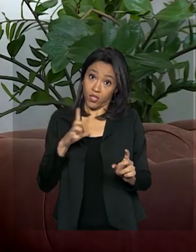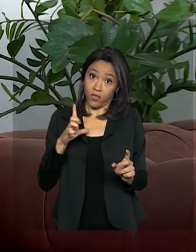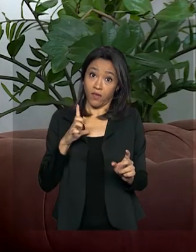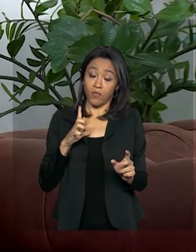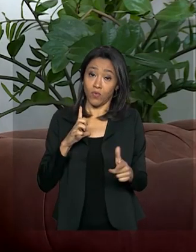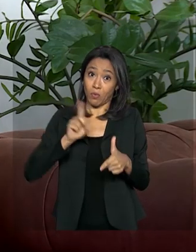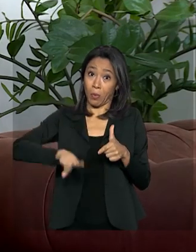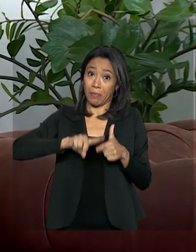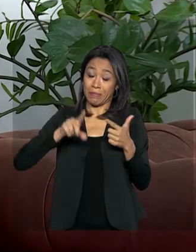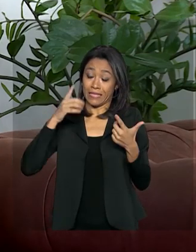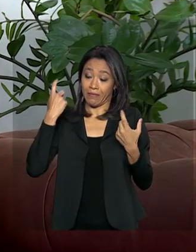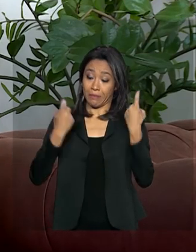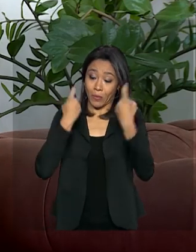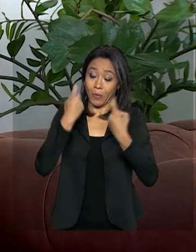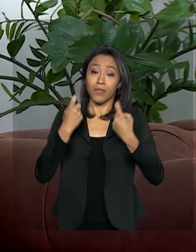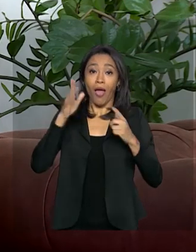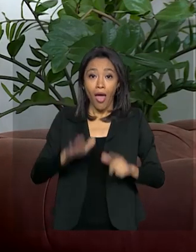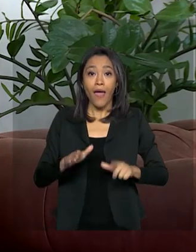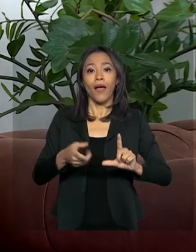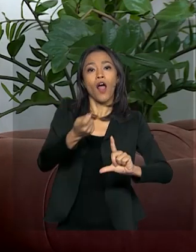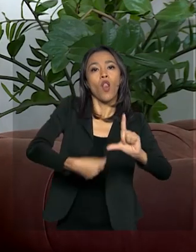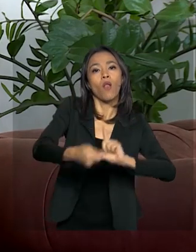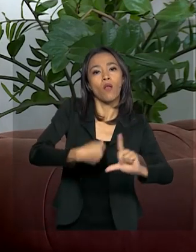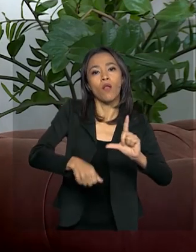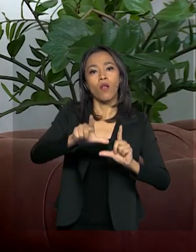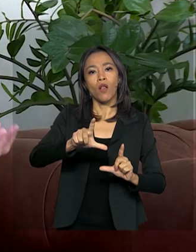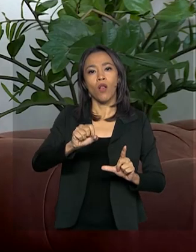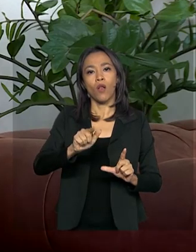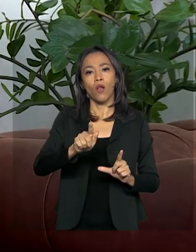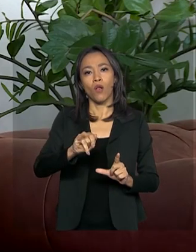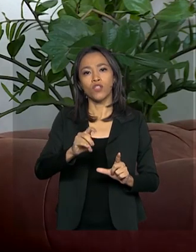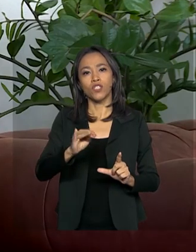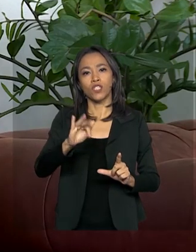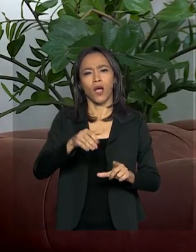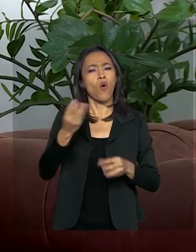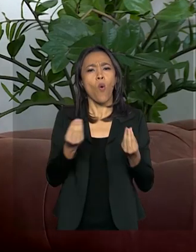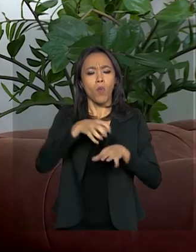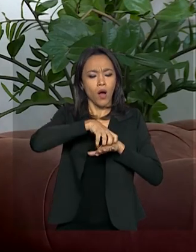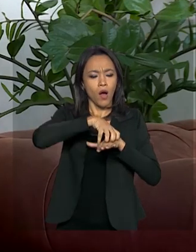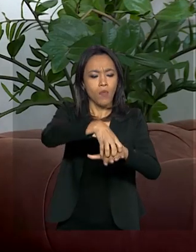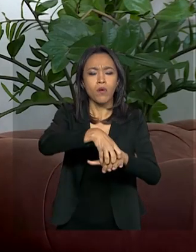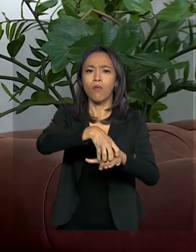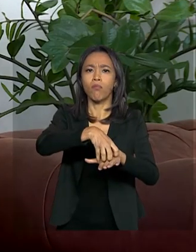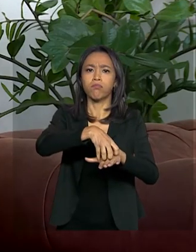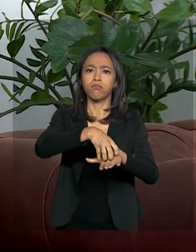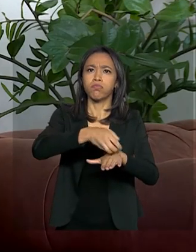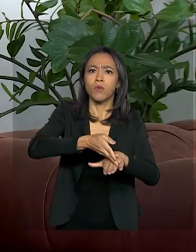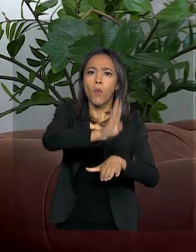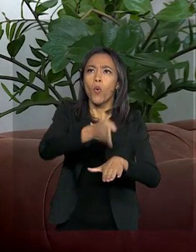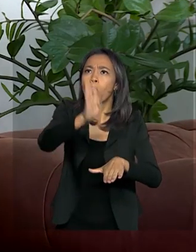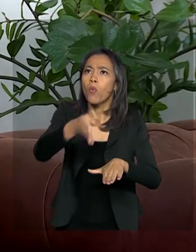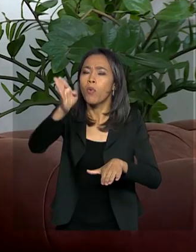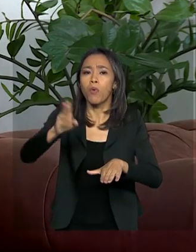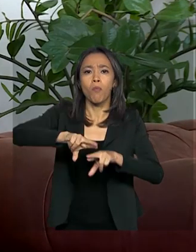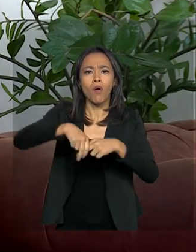problema muito preocupante que era logística como é que os caminhoneiros e um ir e vir com esse a